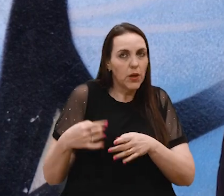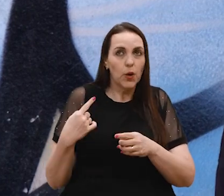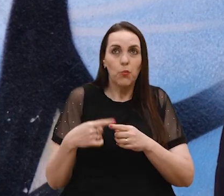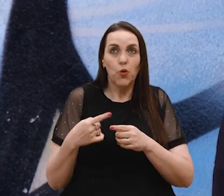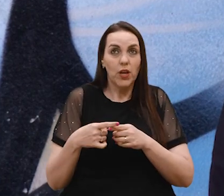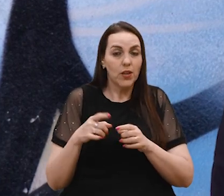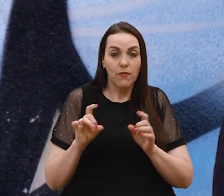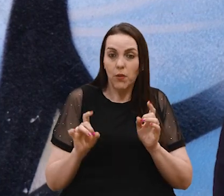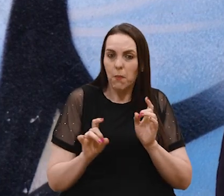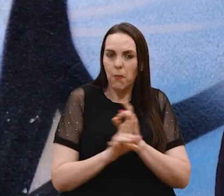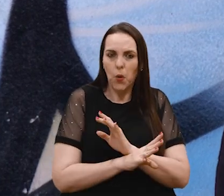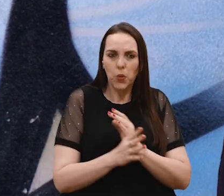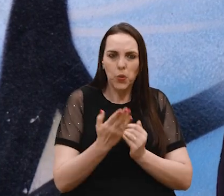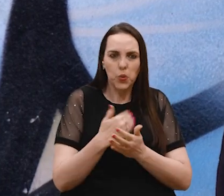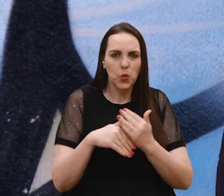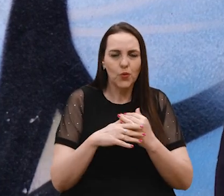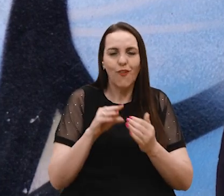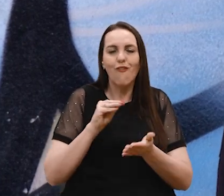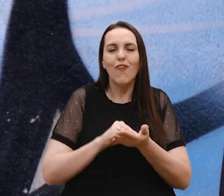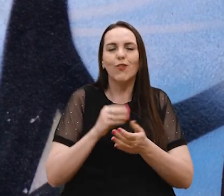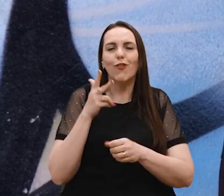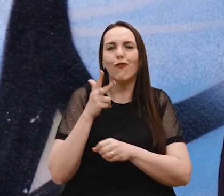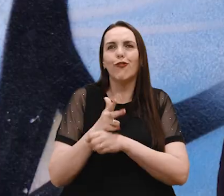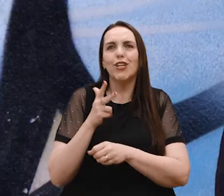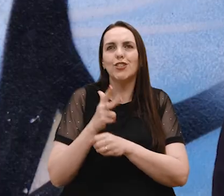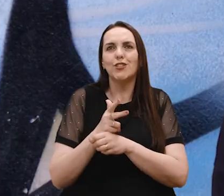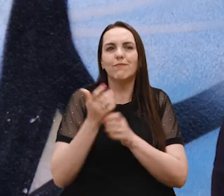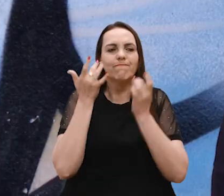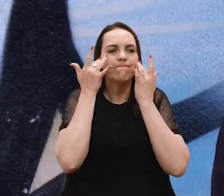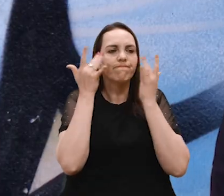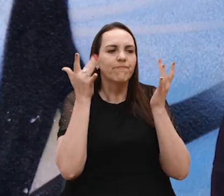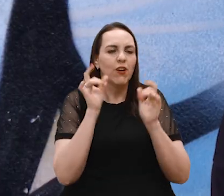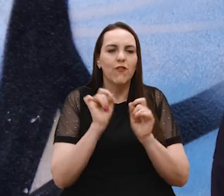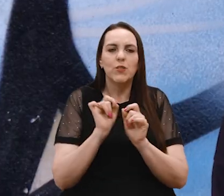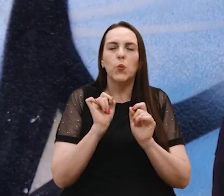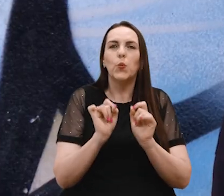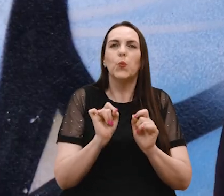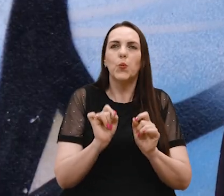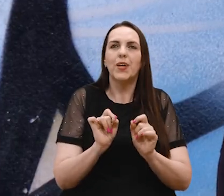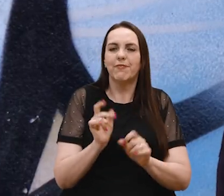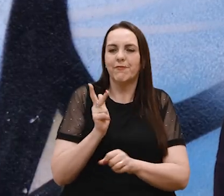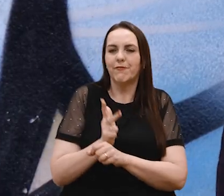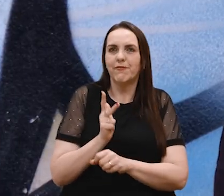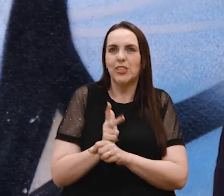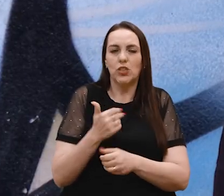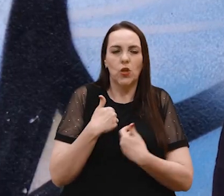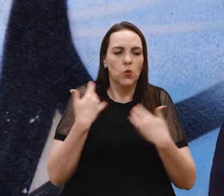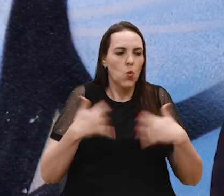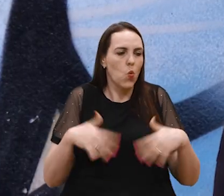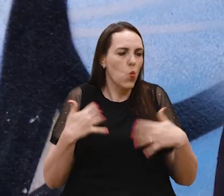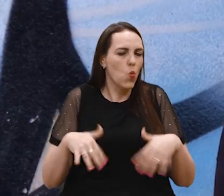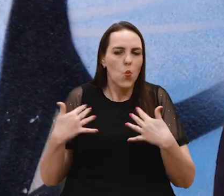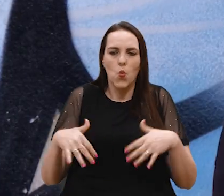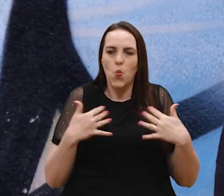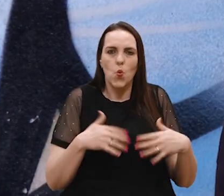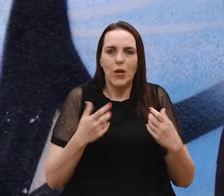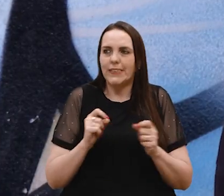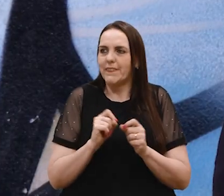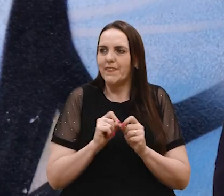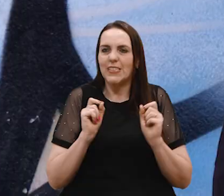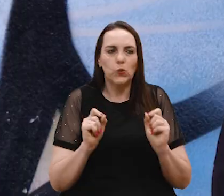porque eu tinha tudo pronto, só faltava o vídeo. Eu não sabia o que fazer no vídeo. estava muito desesperada, buscando o que